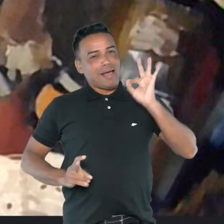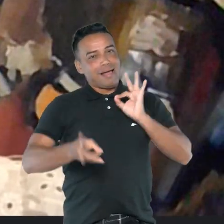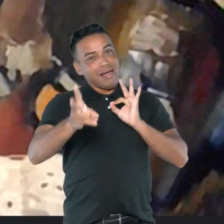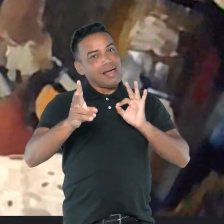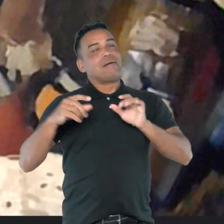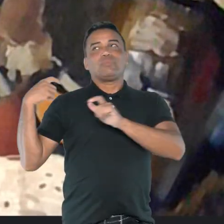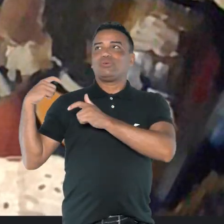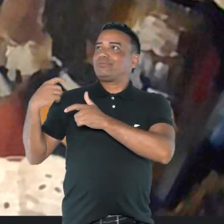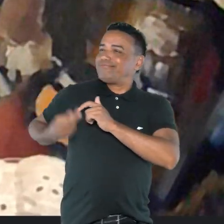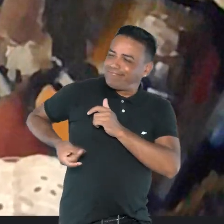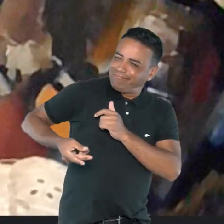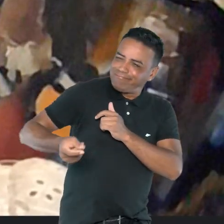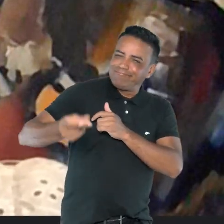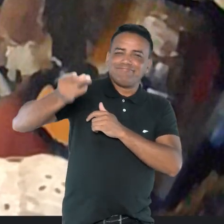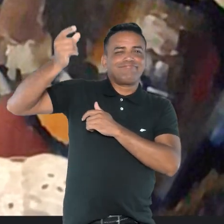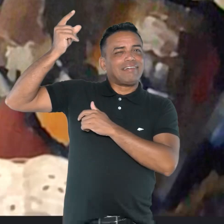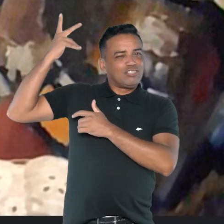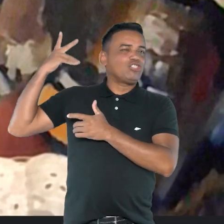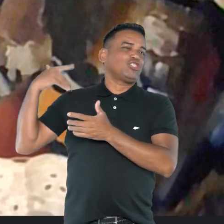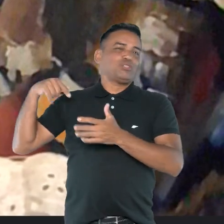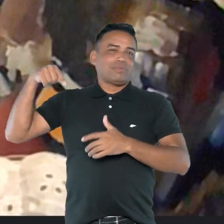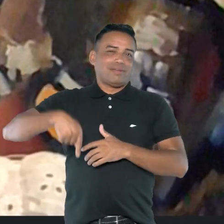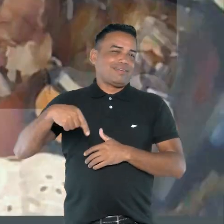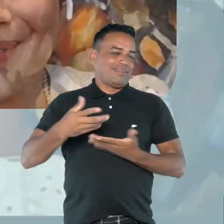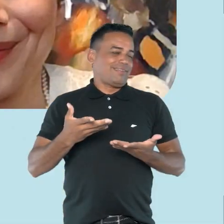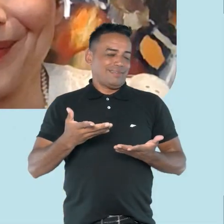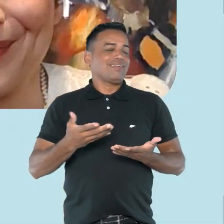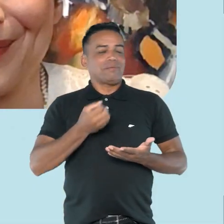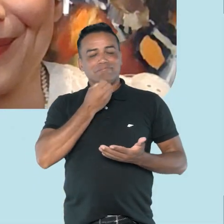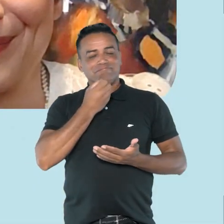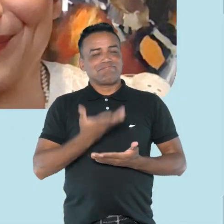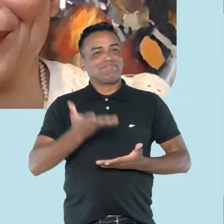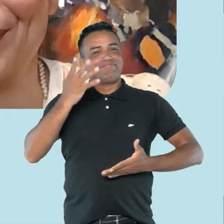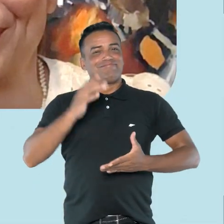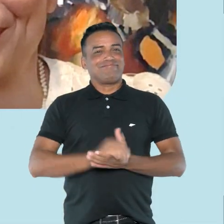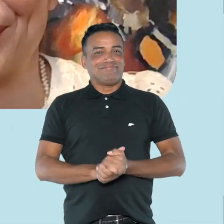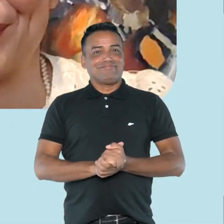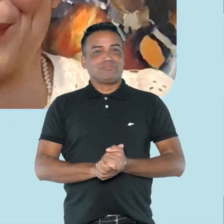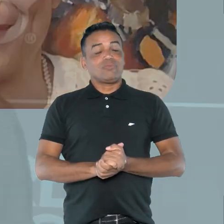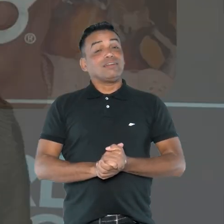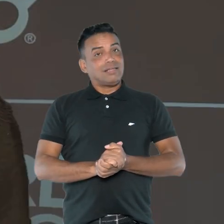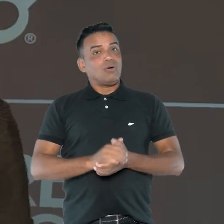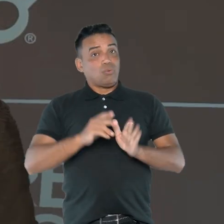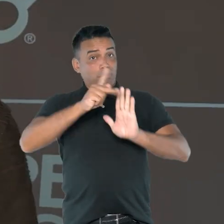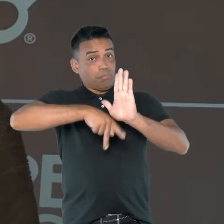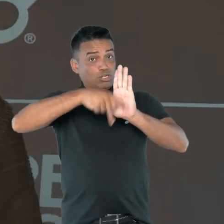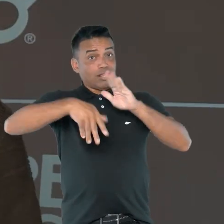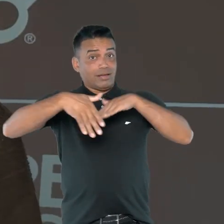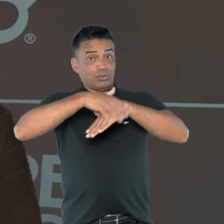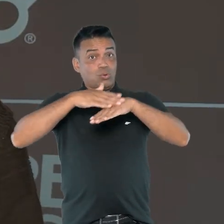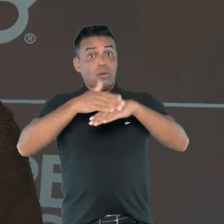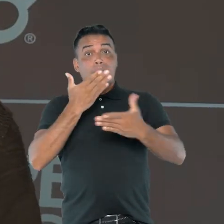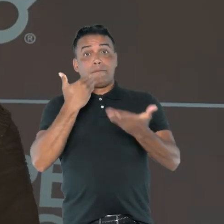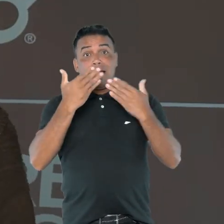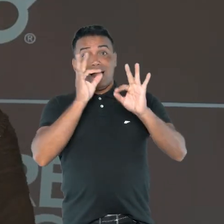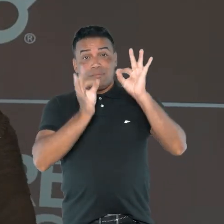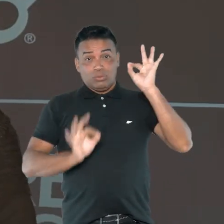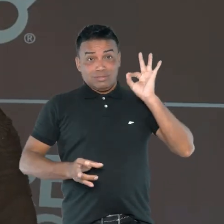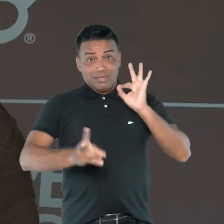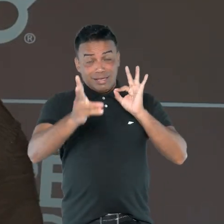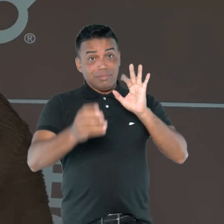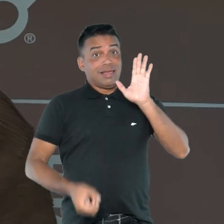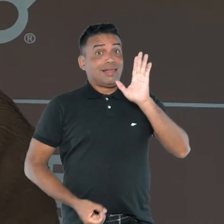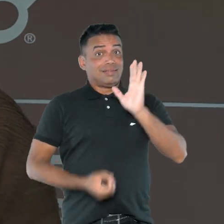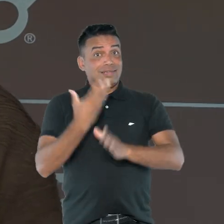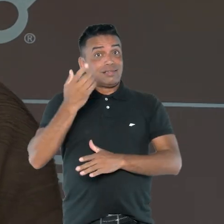cultura, e é isso. Bom, nosso Sempre um Papo é uma realização da